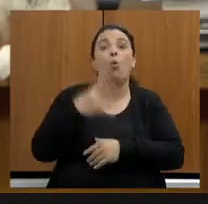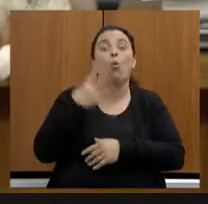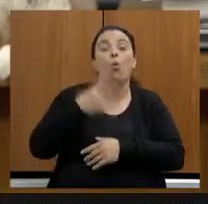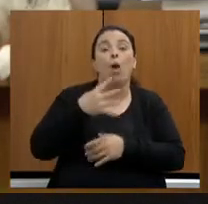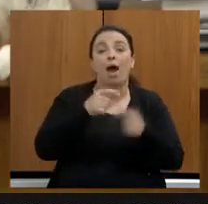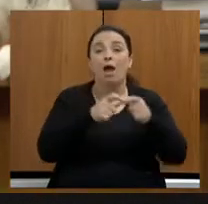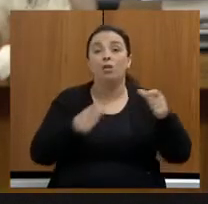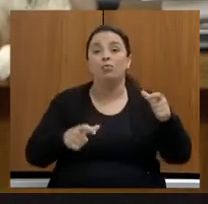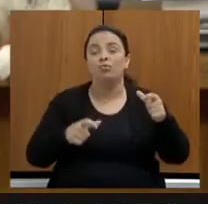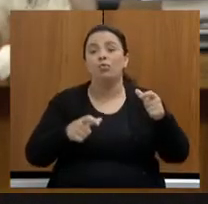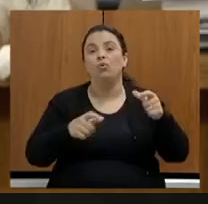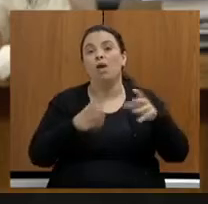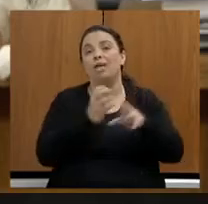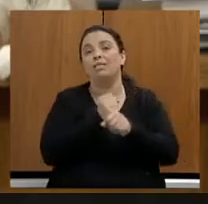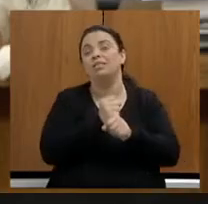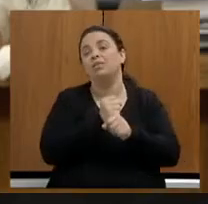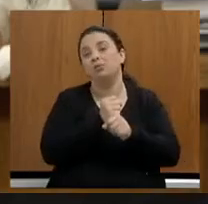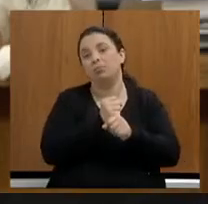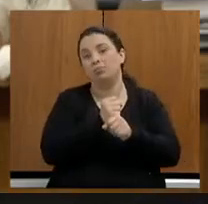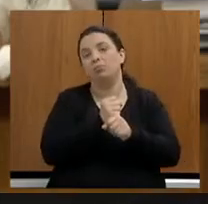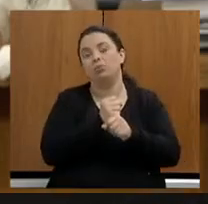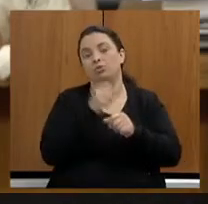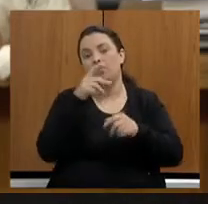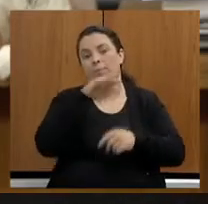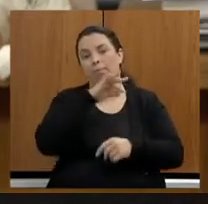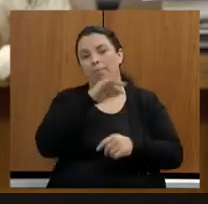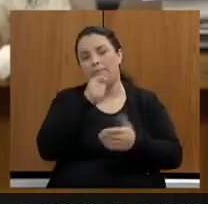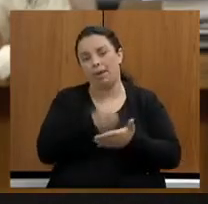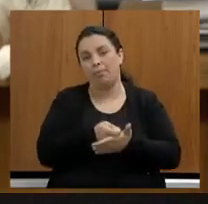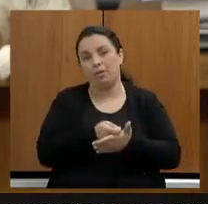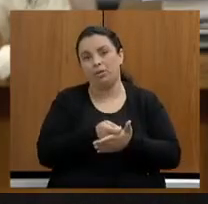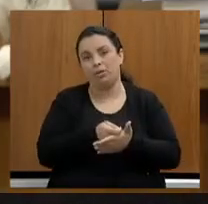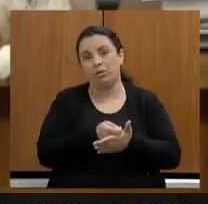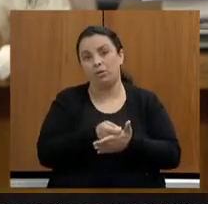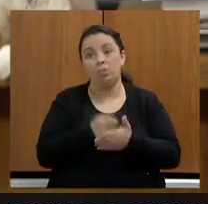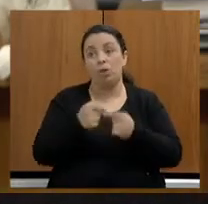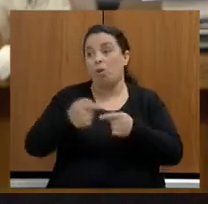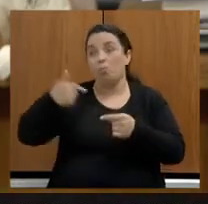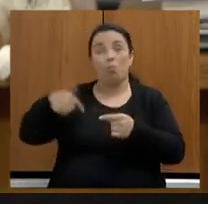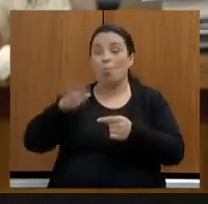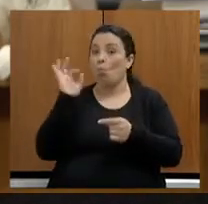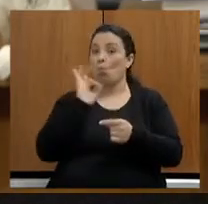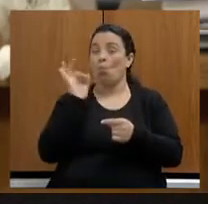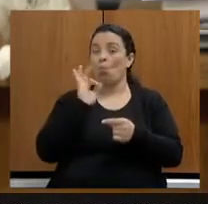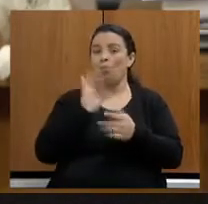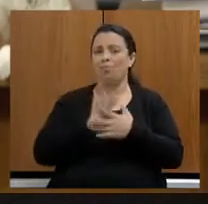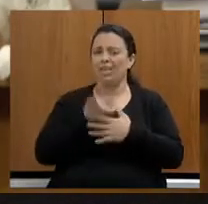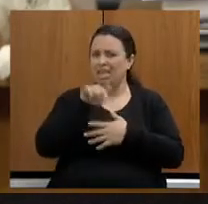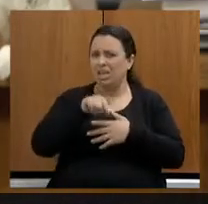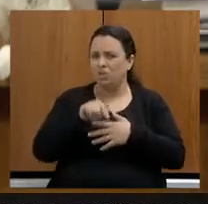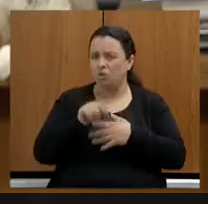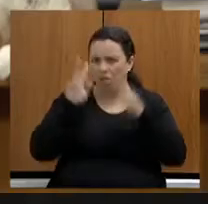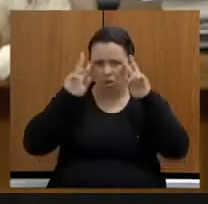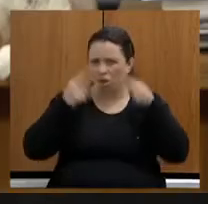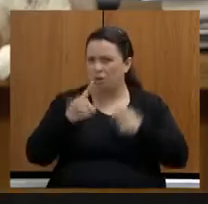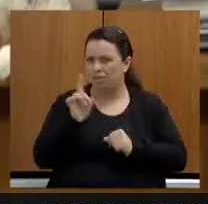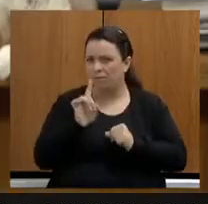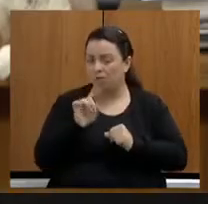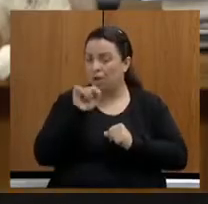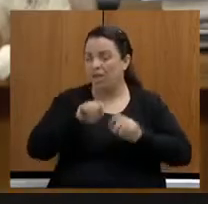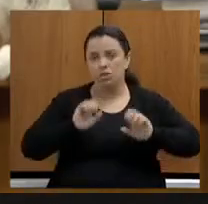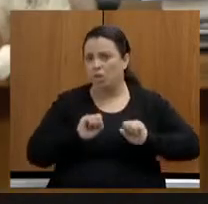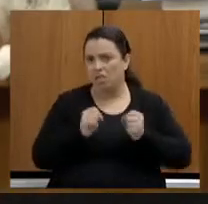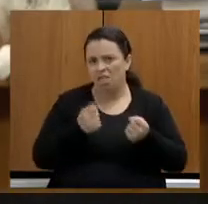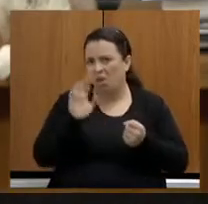é isso não era conhecimento assim não é o esforço de um estado que tava quebrado de um governo que assumiu o estado quebrado